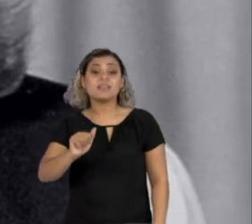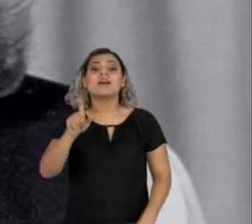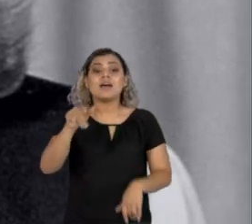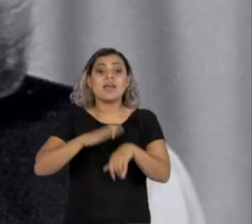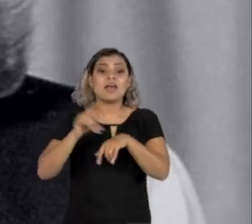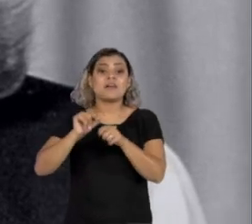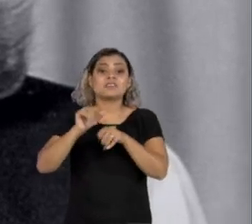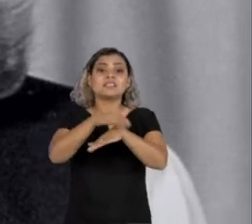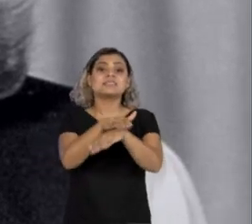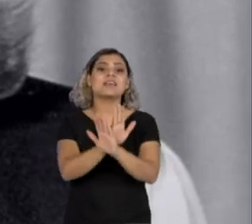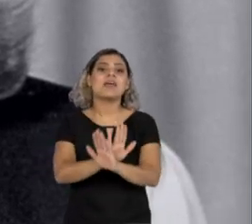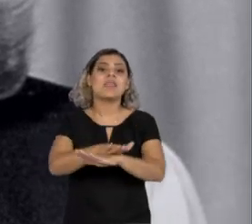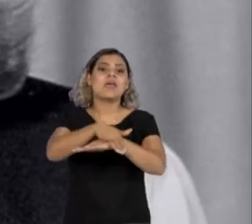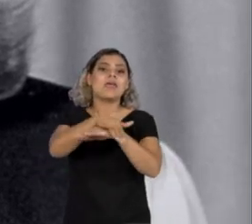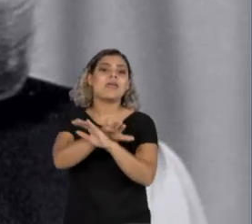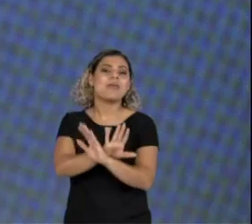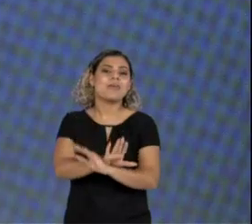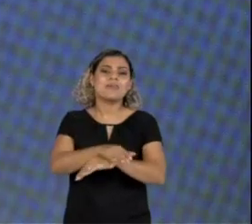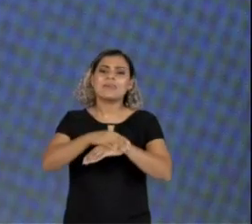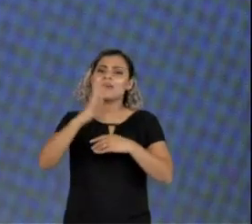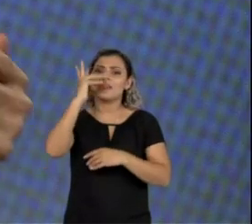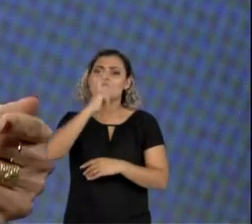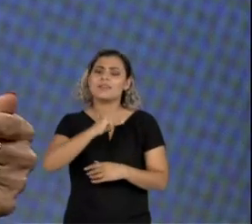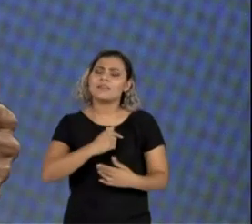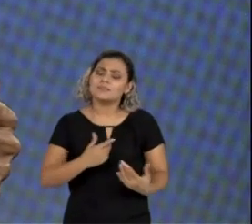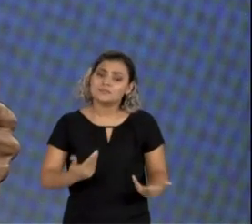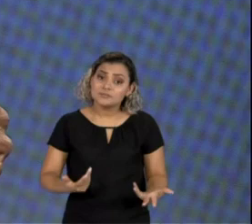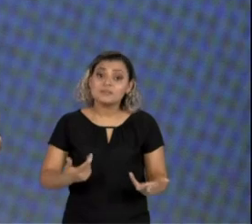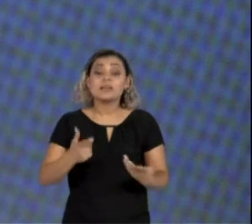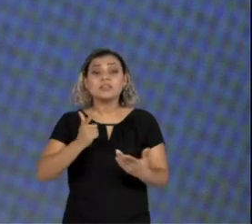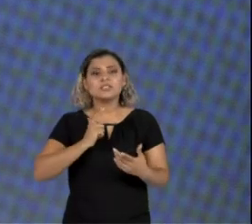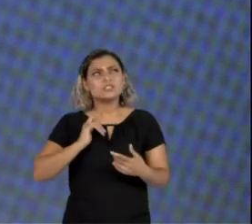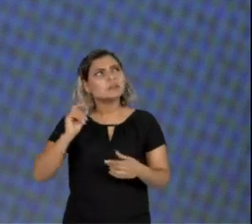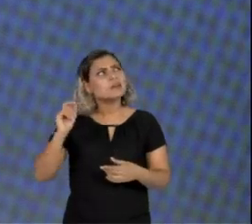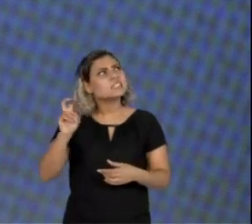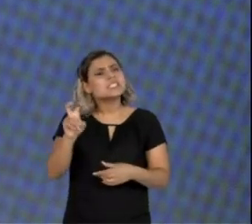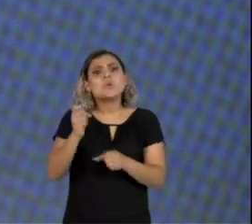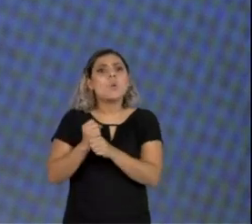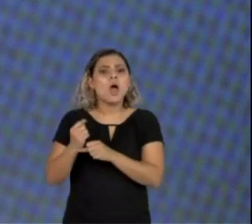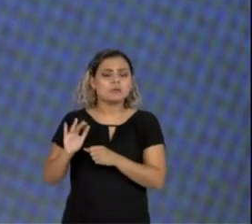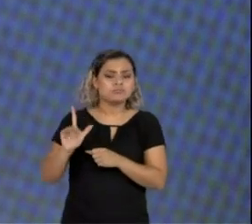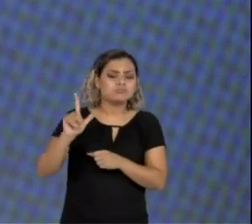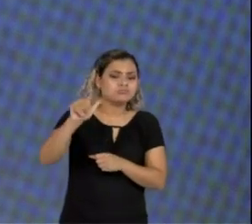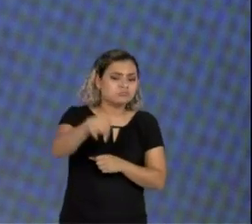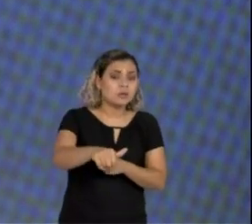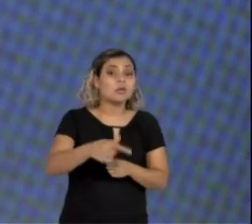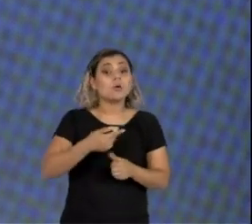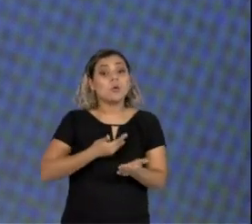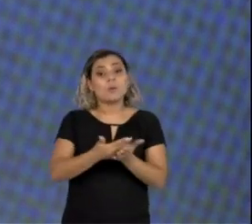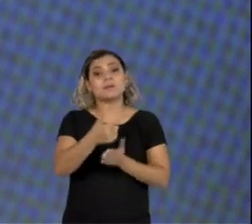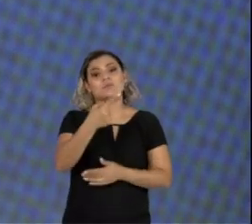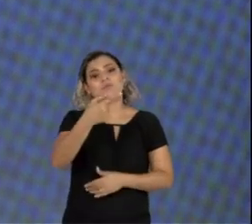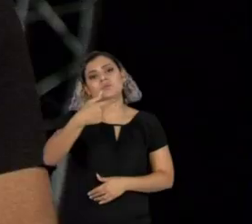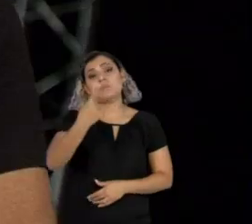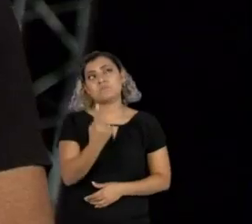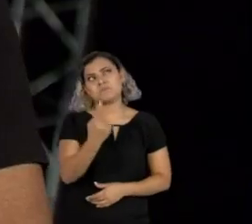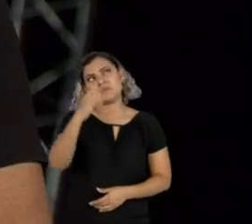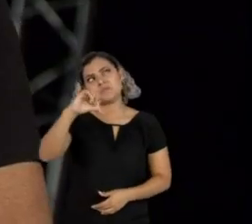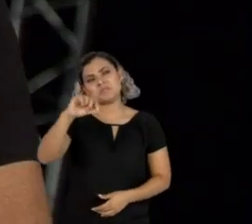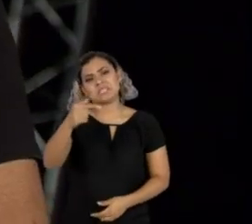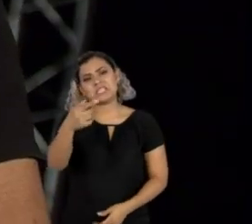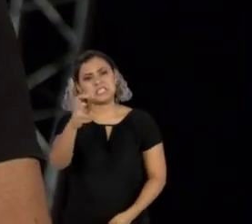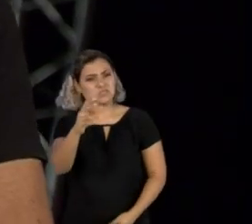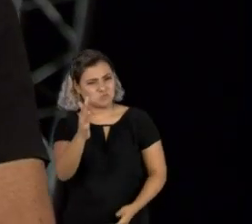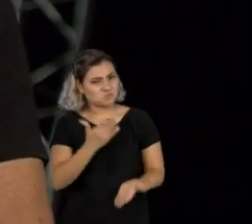Roberto de Cleto. Nossa, daí depois disso ainda você vai ter um gap de uns 5 anos, porque na verdade eu começo mesmo em 75. Bom, a